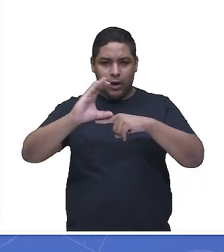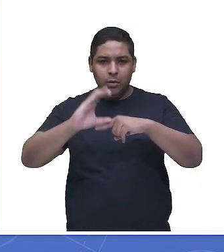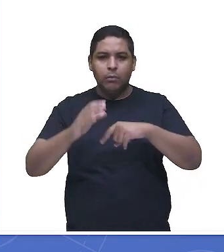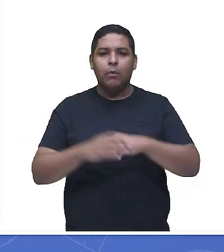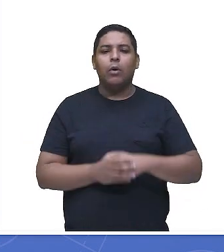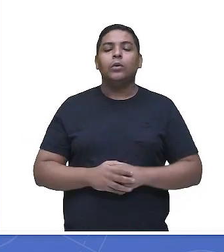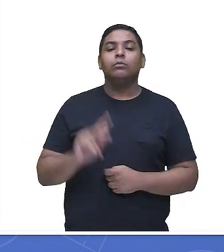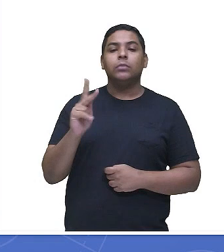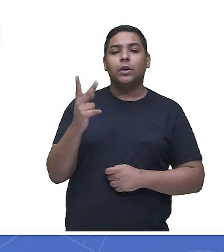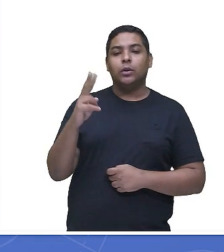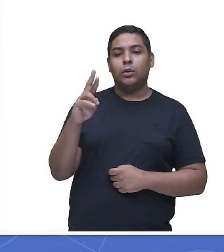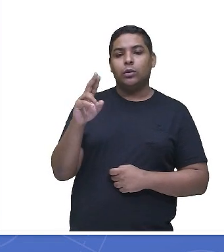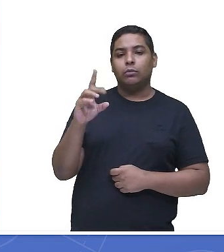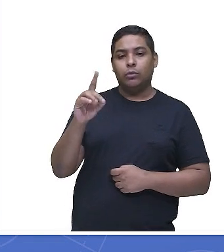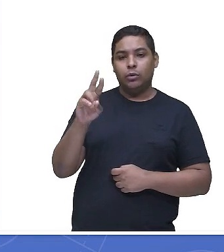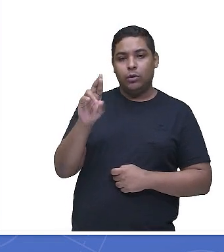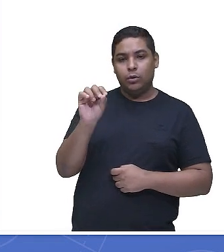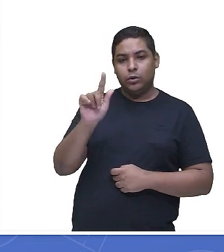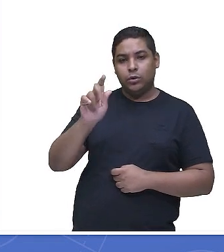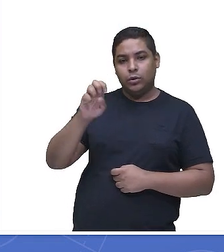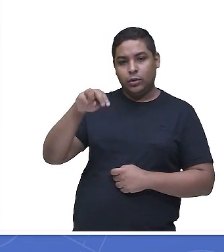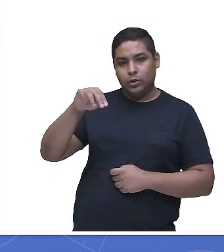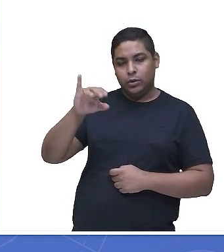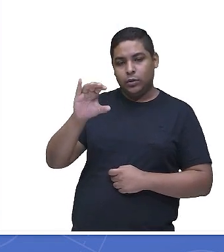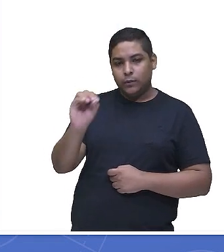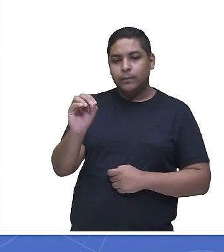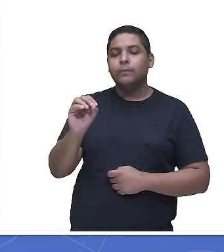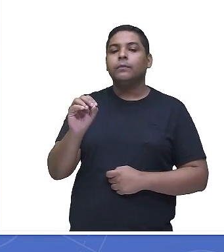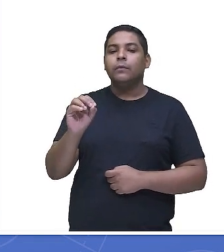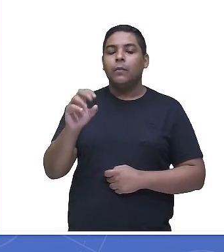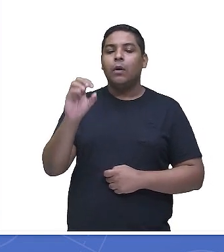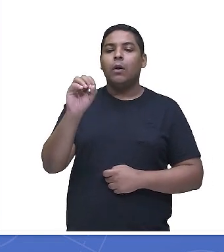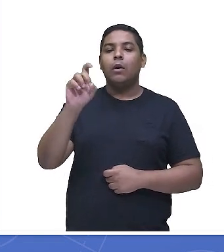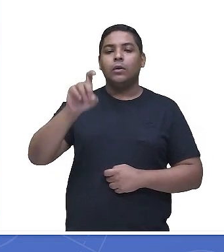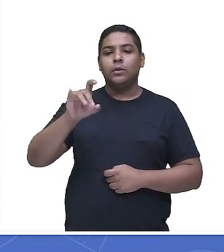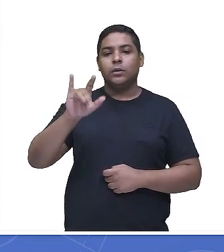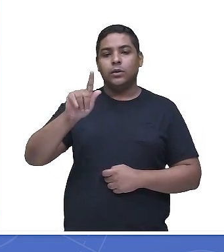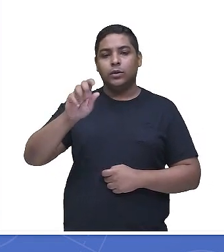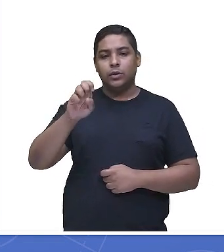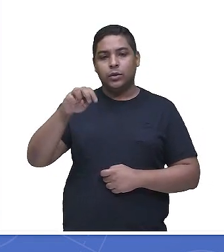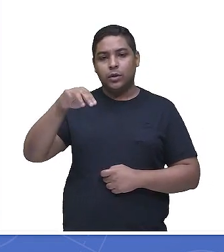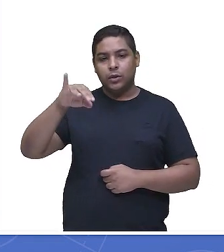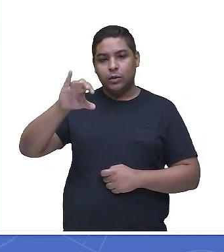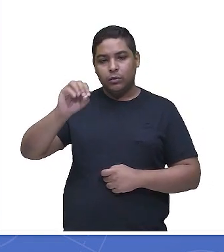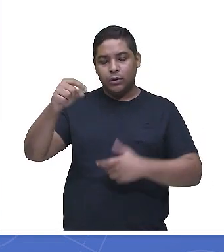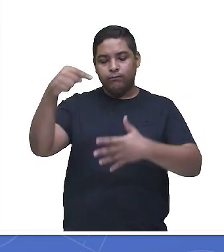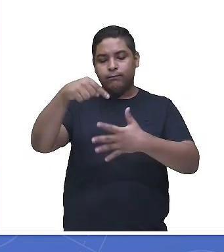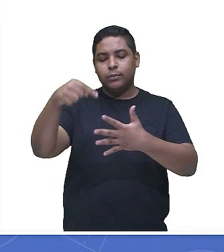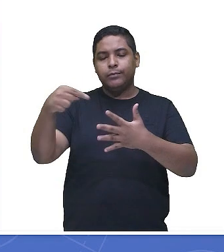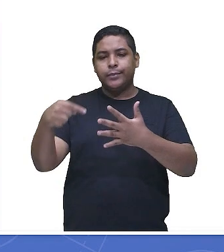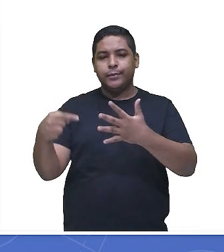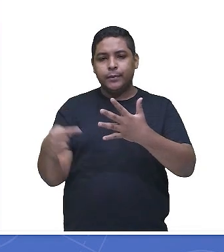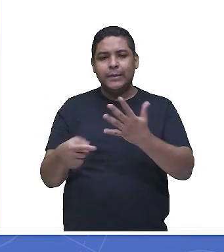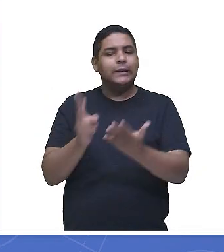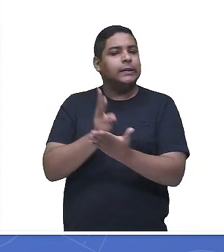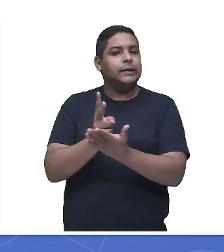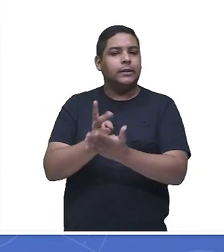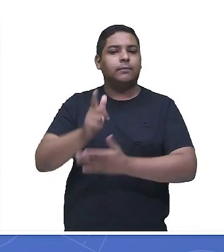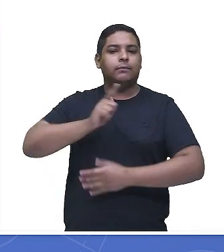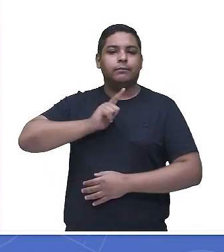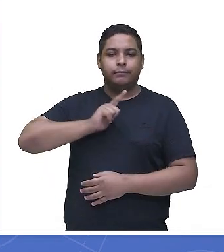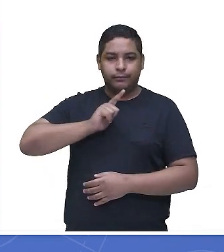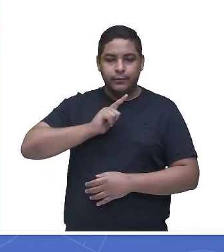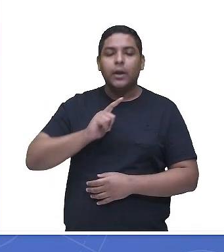oxigênio, nitrogênio, fósforo, enxofre. Então, os seres vivos, eles se repetem nessas substâncias.